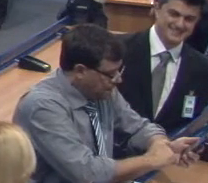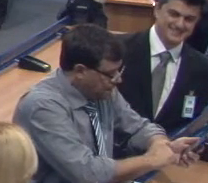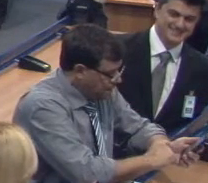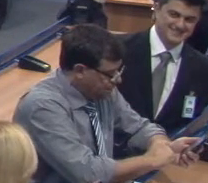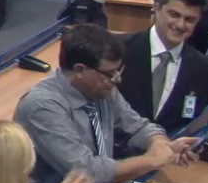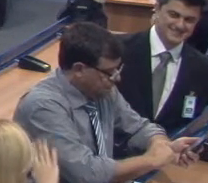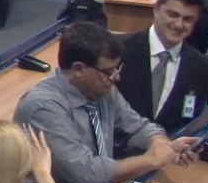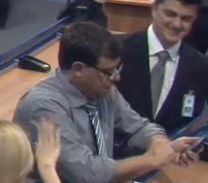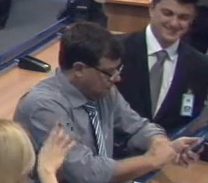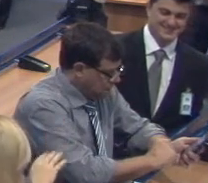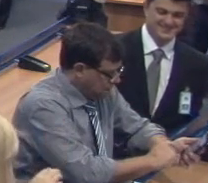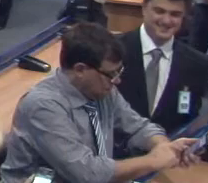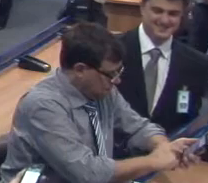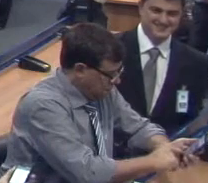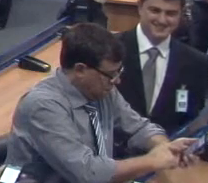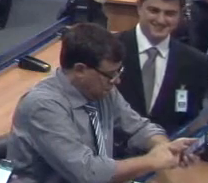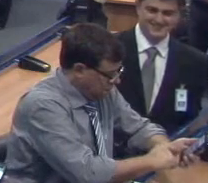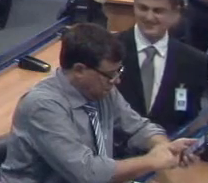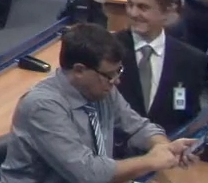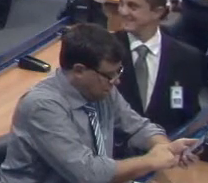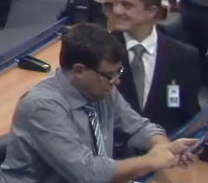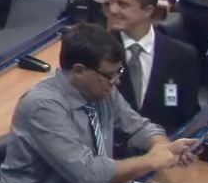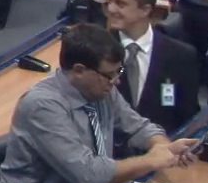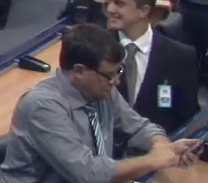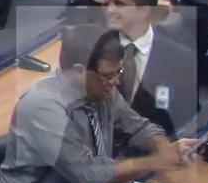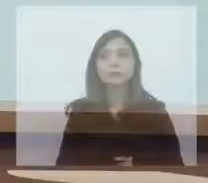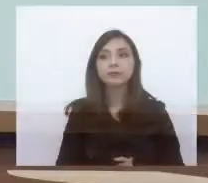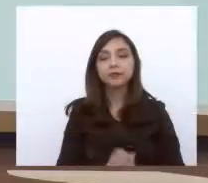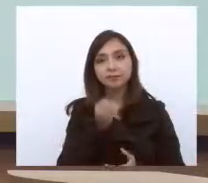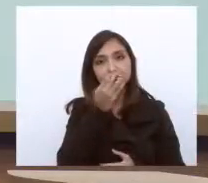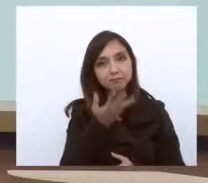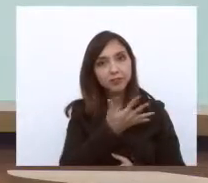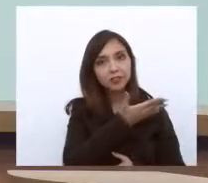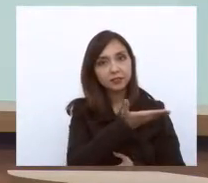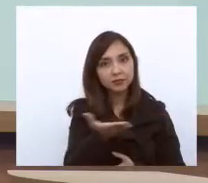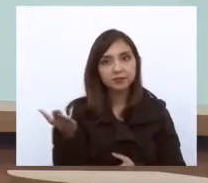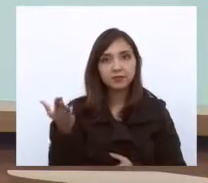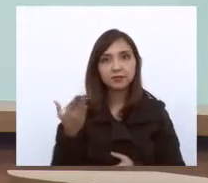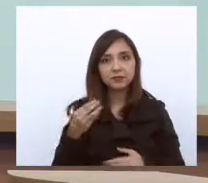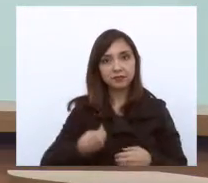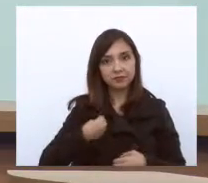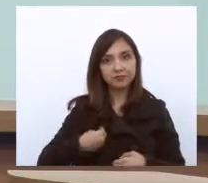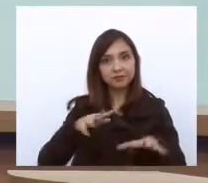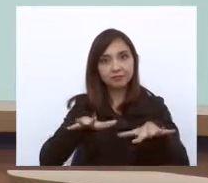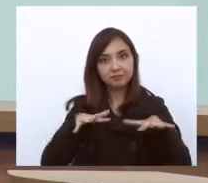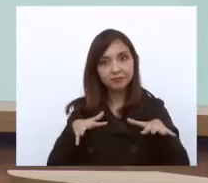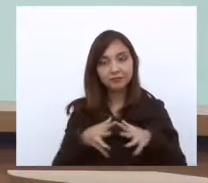Quero cumprimentar o presidente, a bancada e os demais aqui presentes.